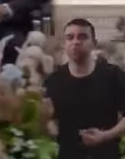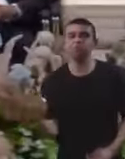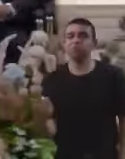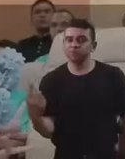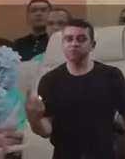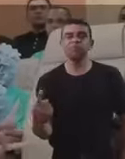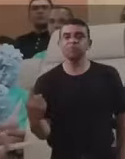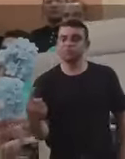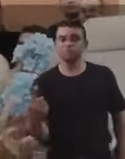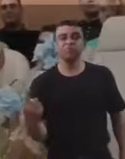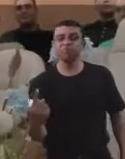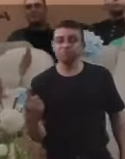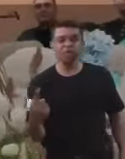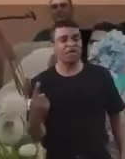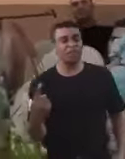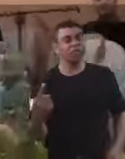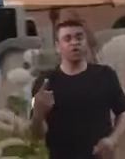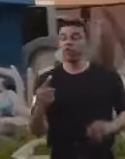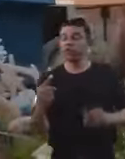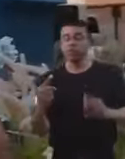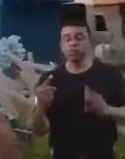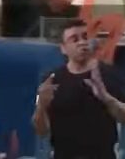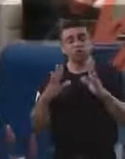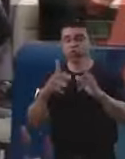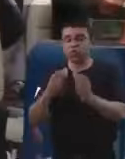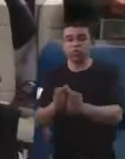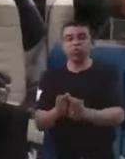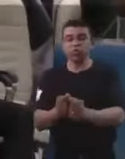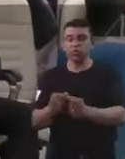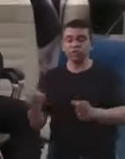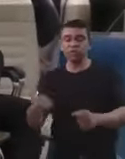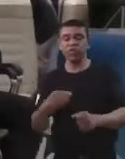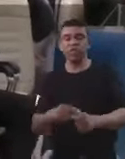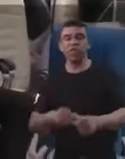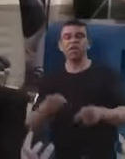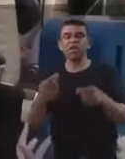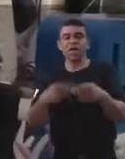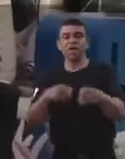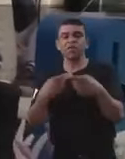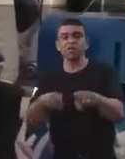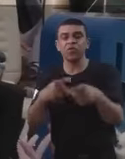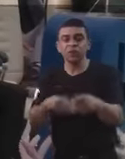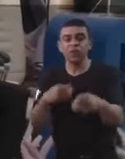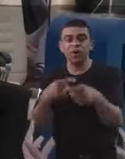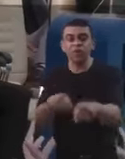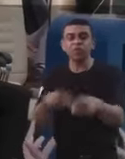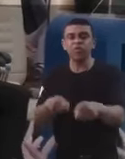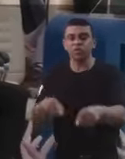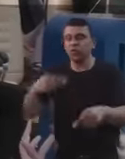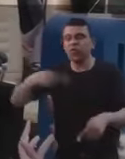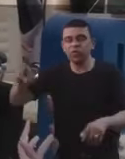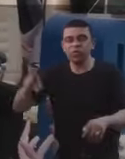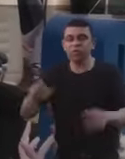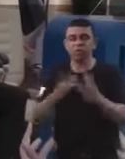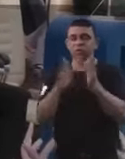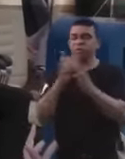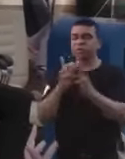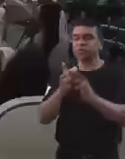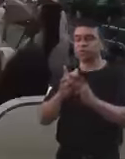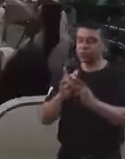mestre, vazou. Ela continuou. Jesus olhou e disse: mulher, cadê os teus acusadores? Ela levantou e disse: